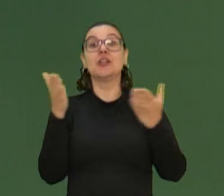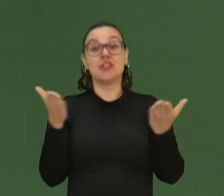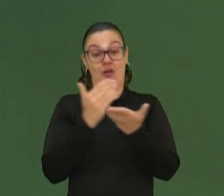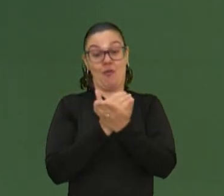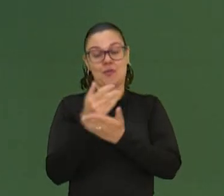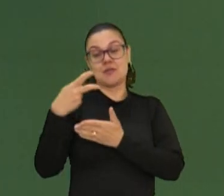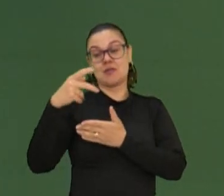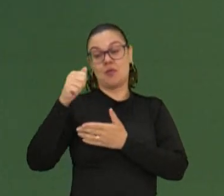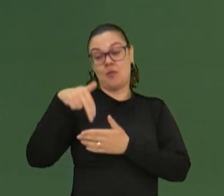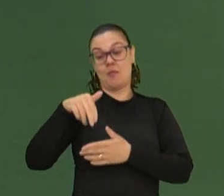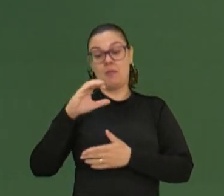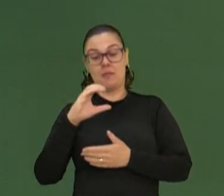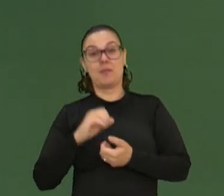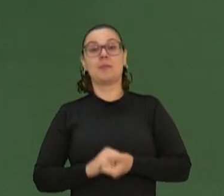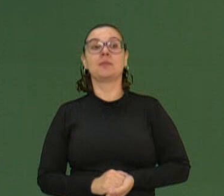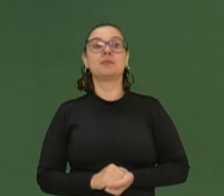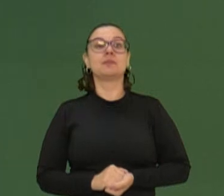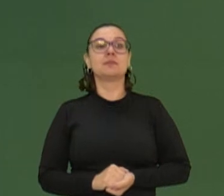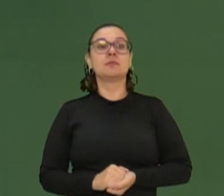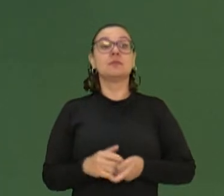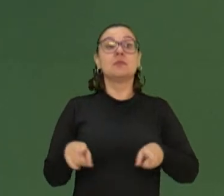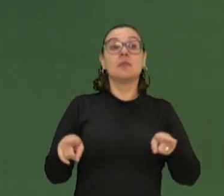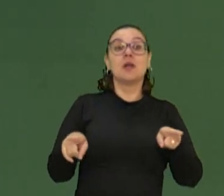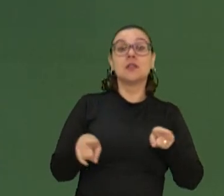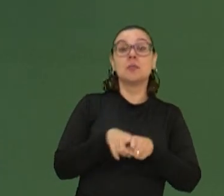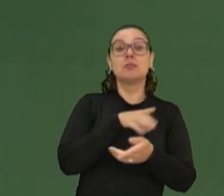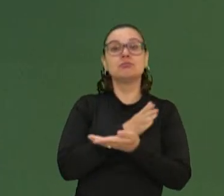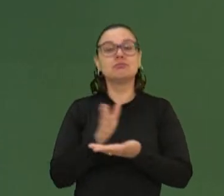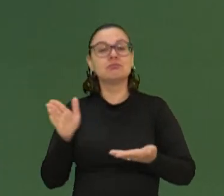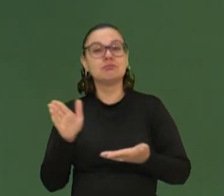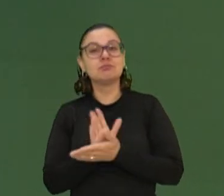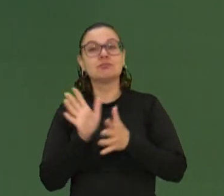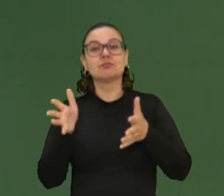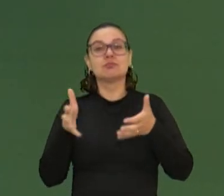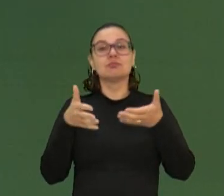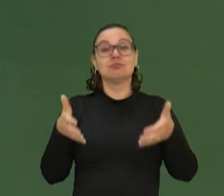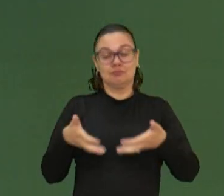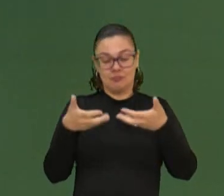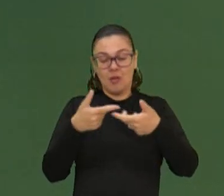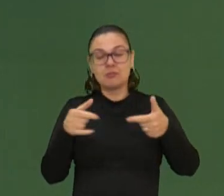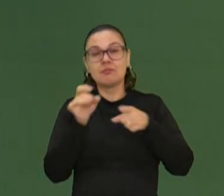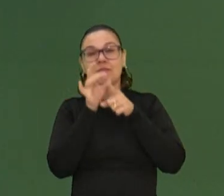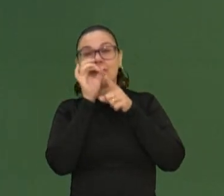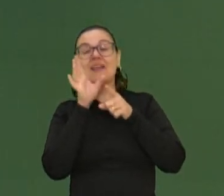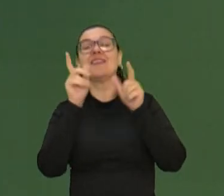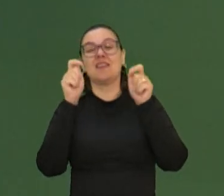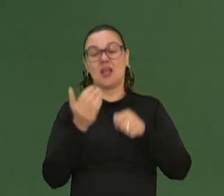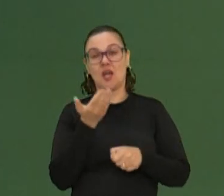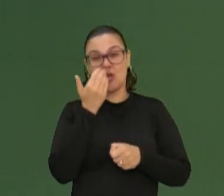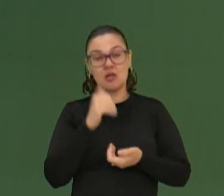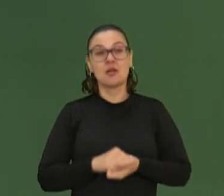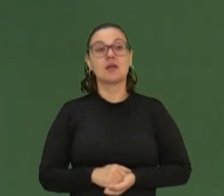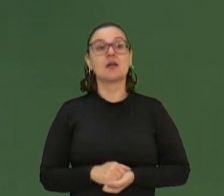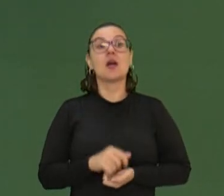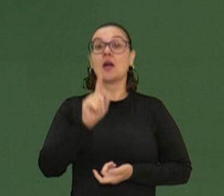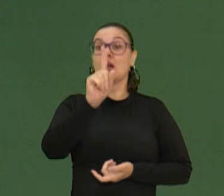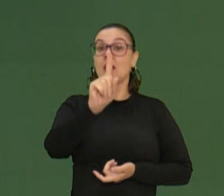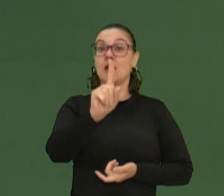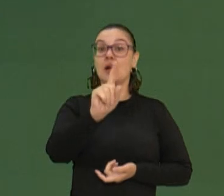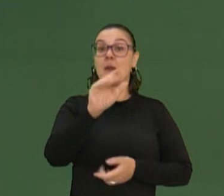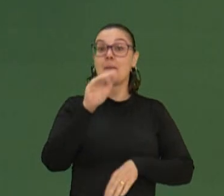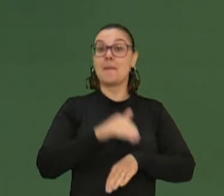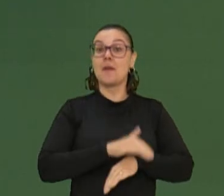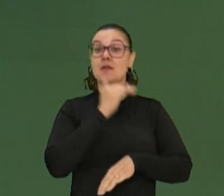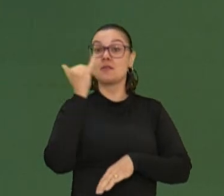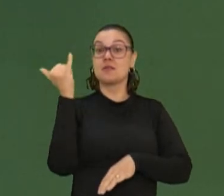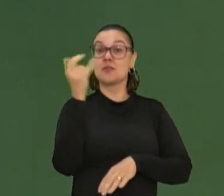né? Também outras partes das plantas que geralmente as pessoas descartam que são comestíveis, né? E é claro, a